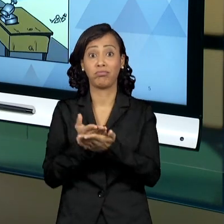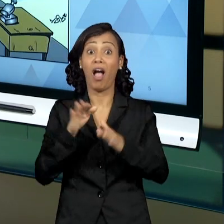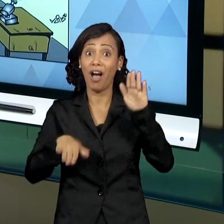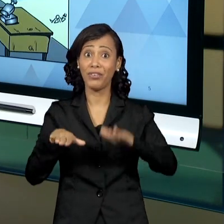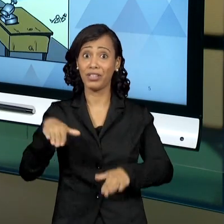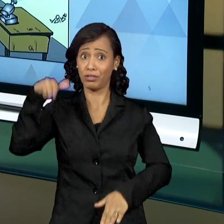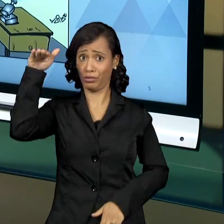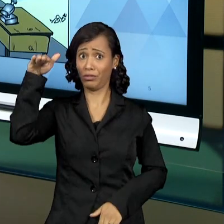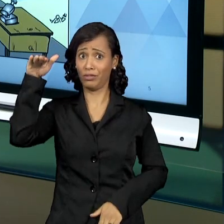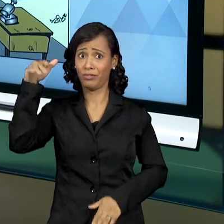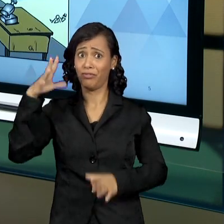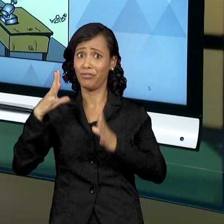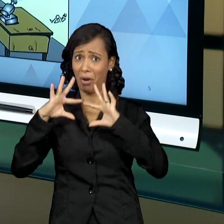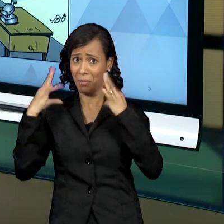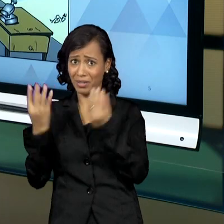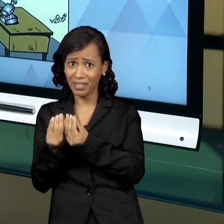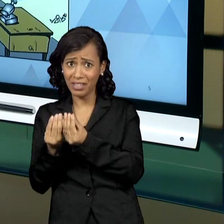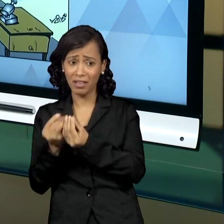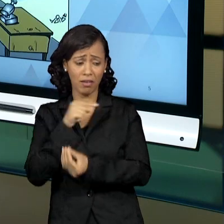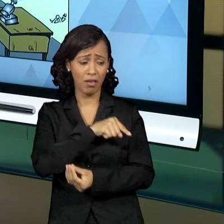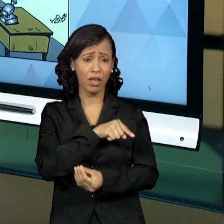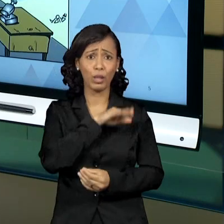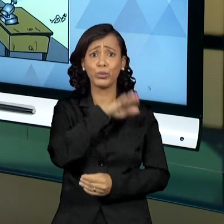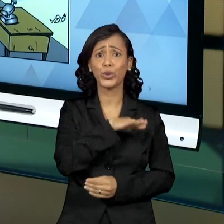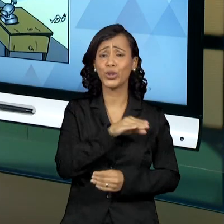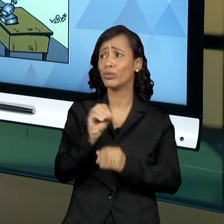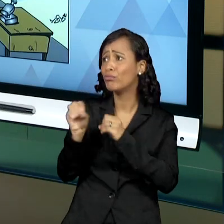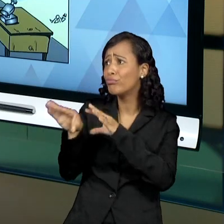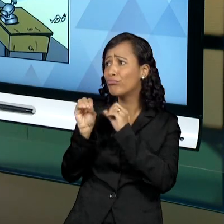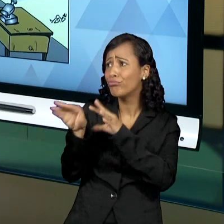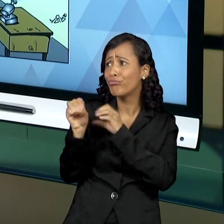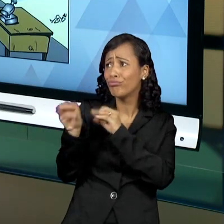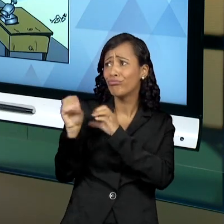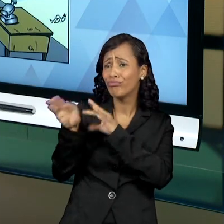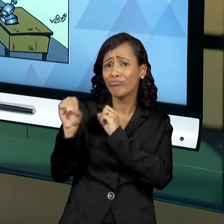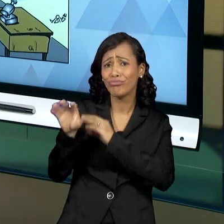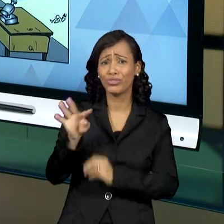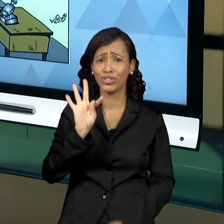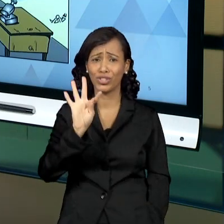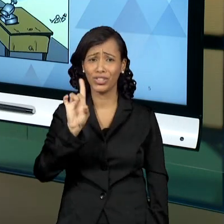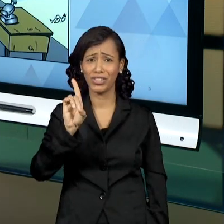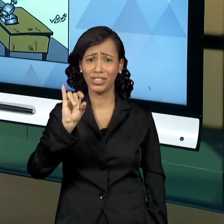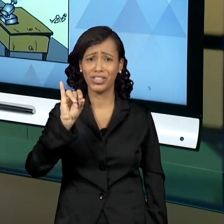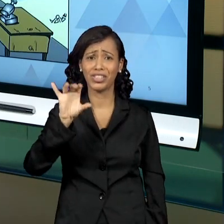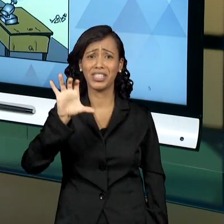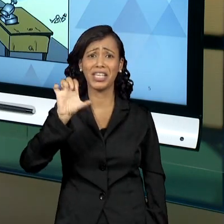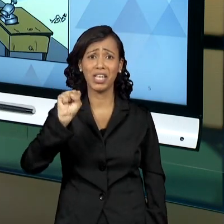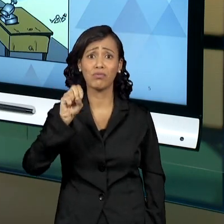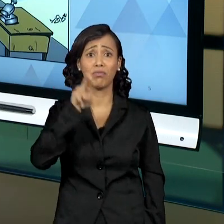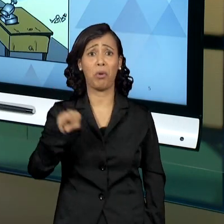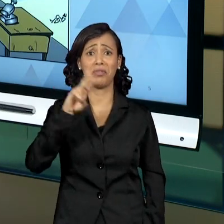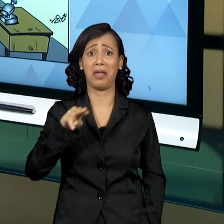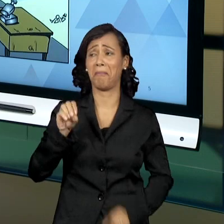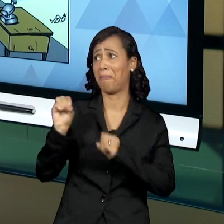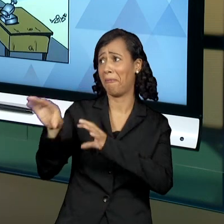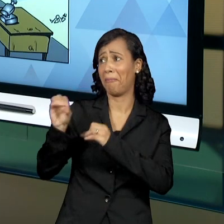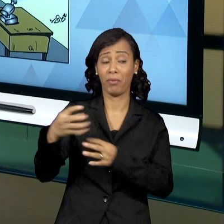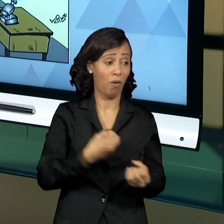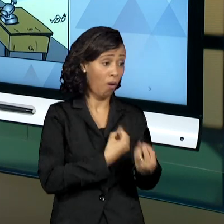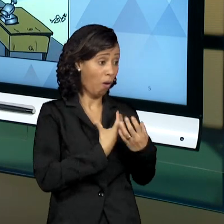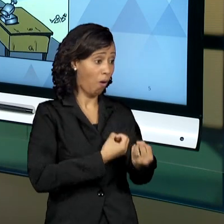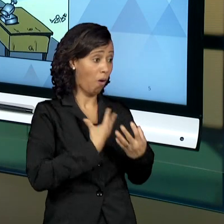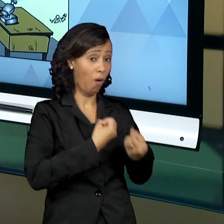pais, dos avós, para o uso das TDICs, né? Então, nesse sentido, fundamental que os